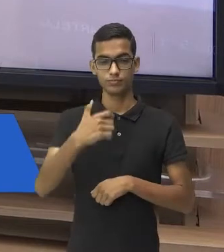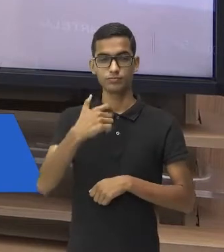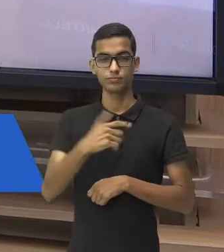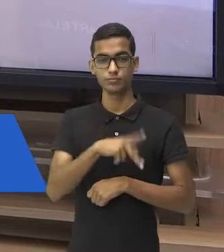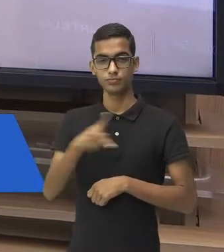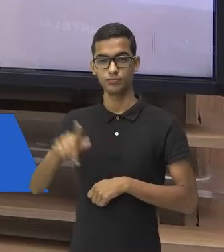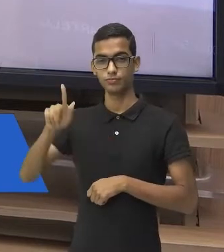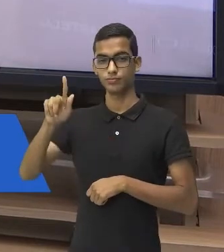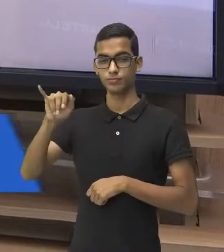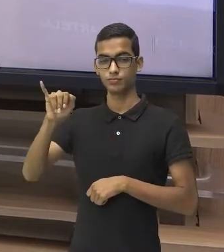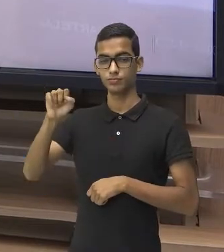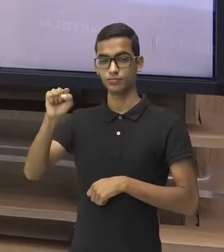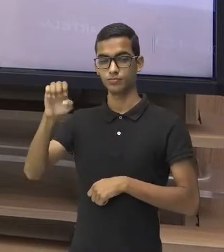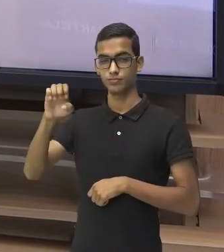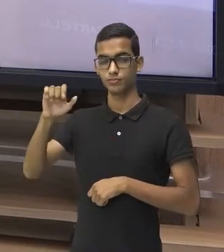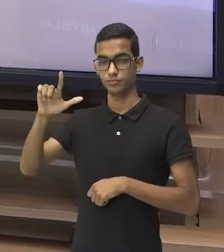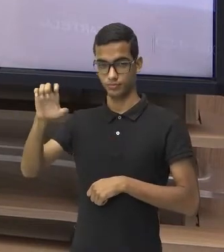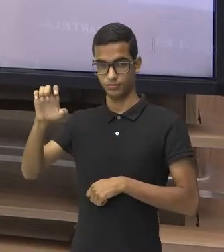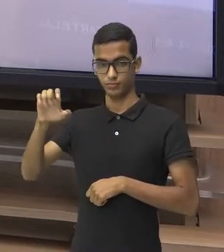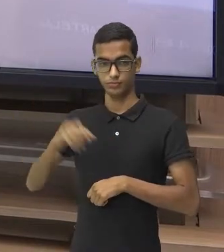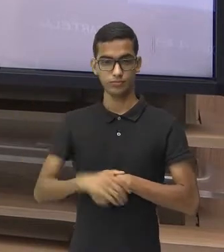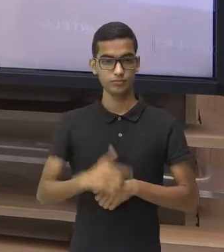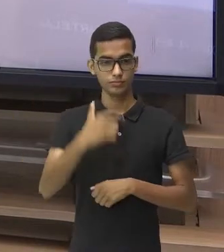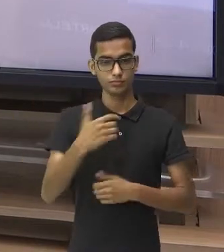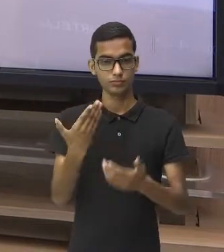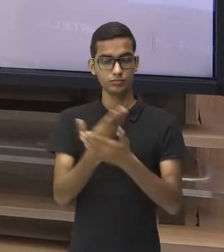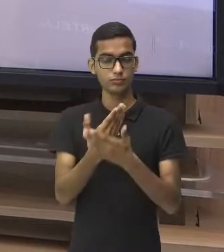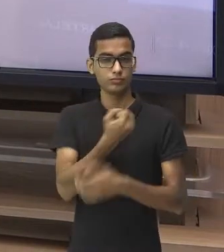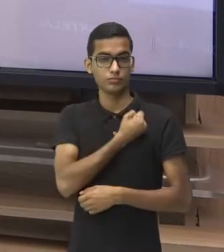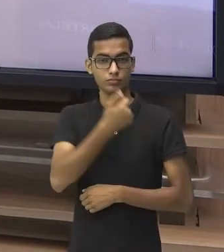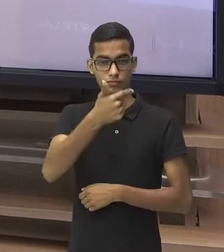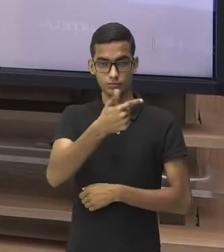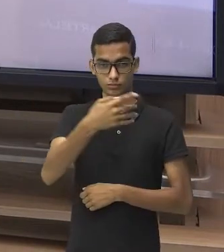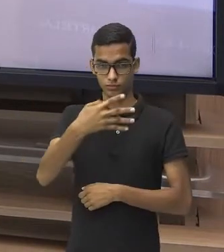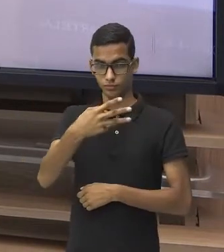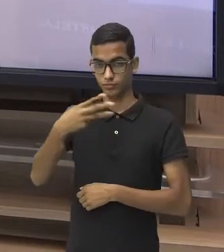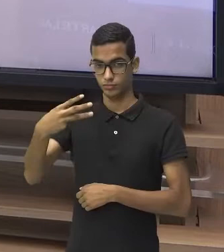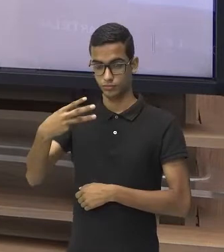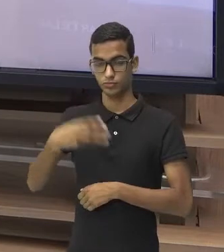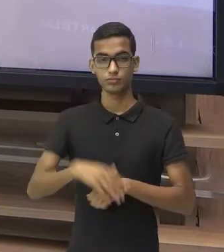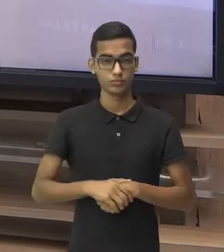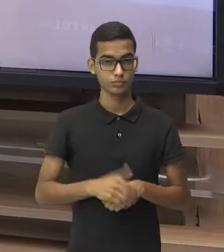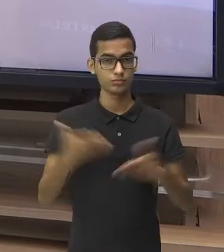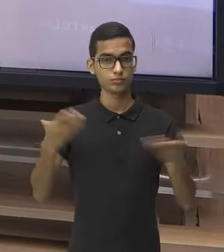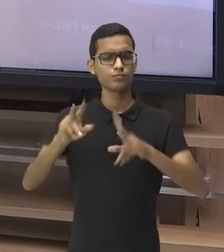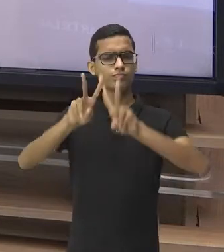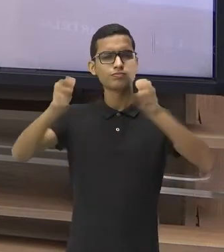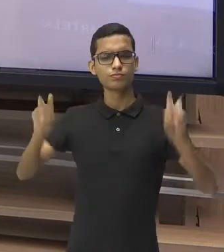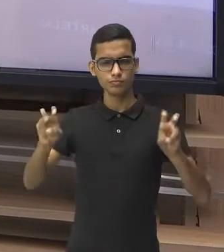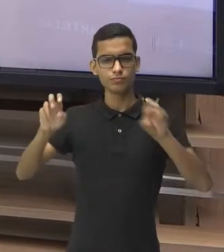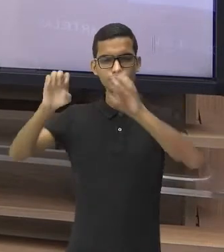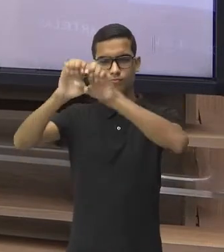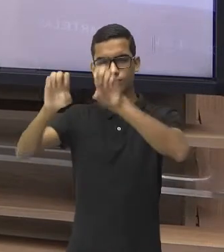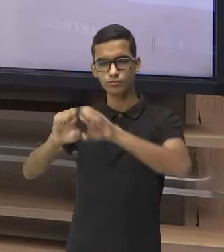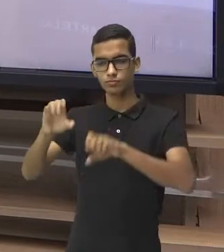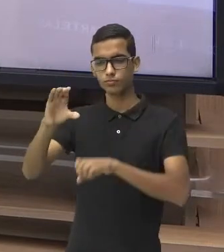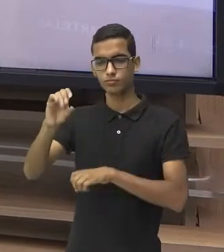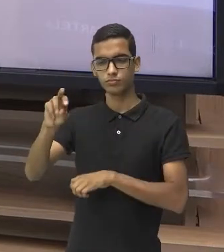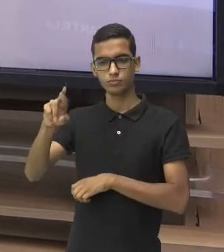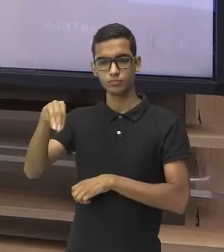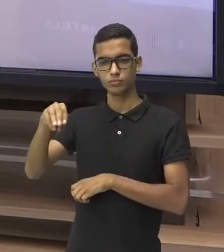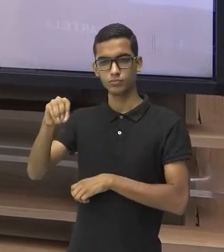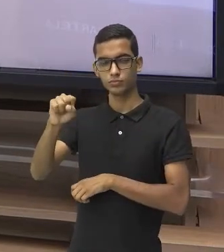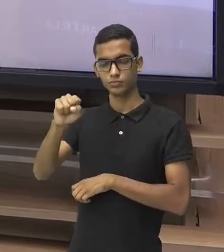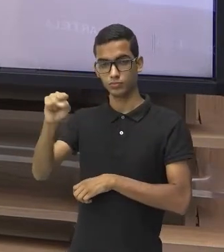professora Gisele Palmeira, hoje é a nossa aula 243 e vamos falar sobre a estrutura dos